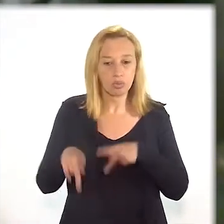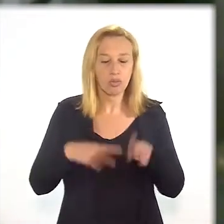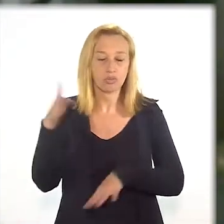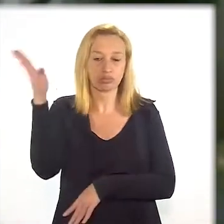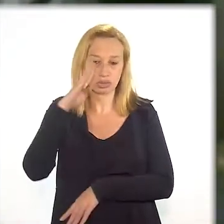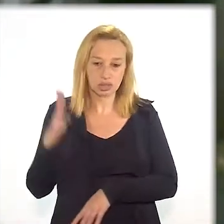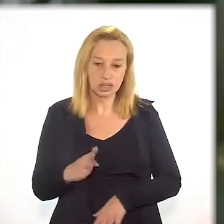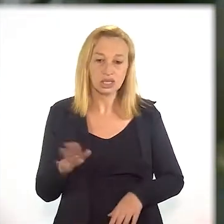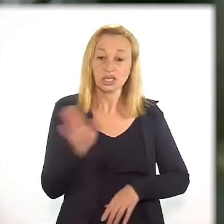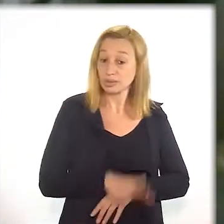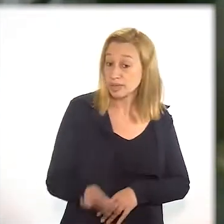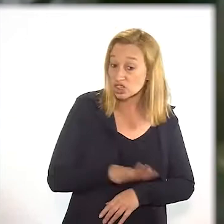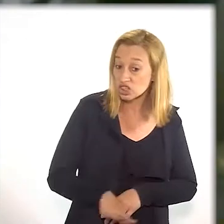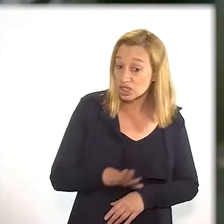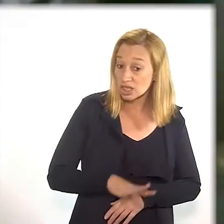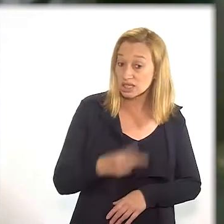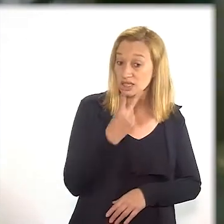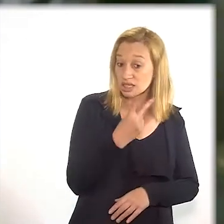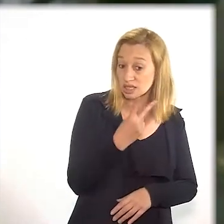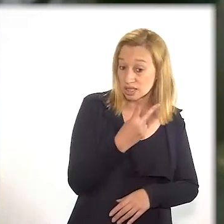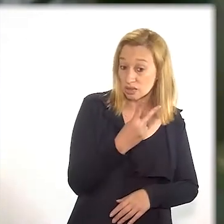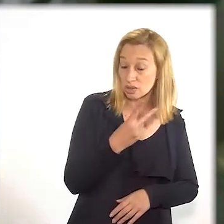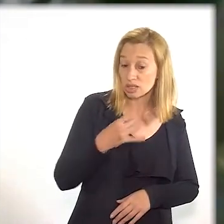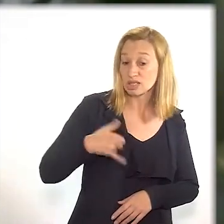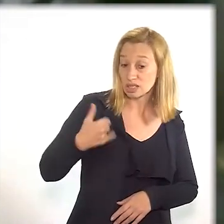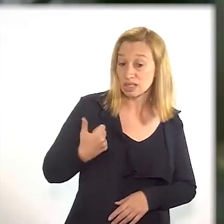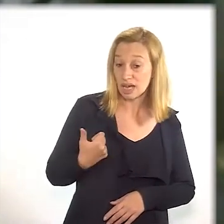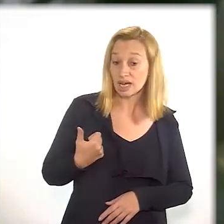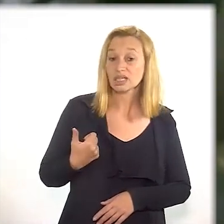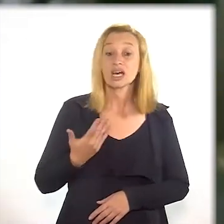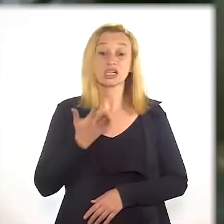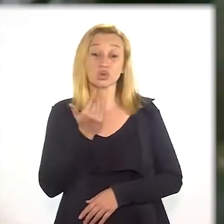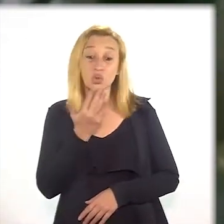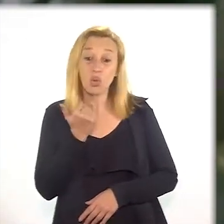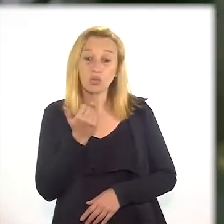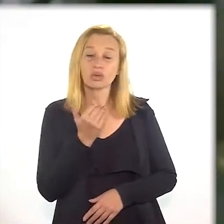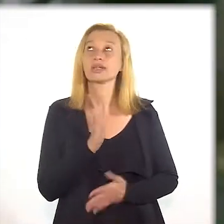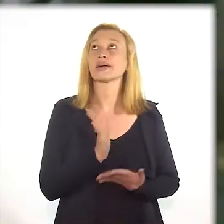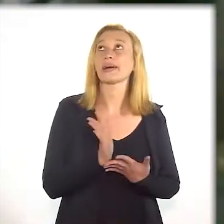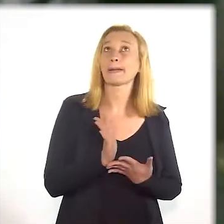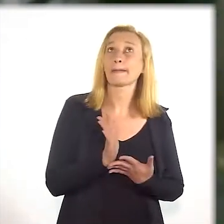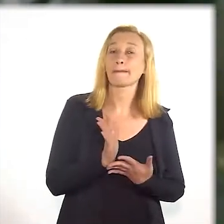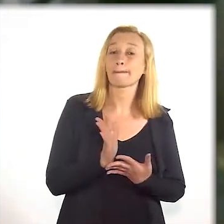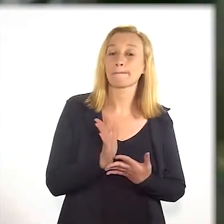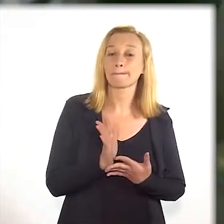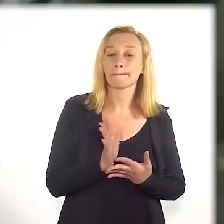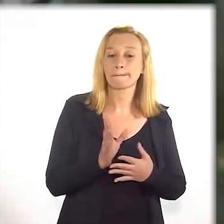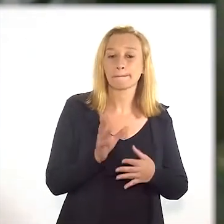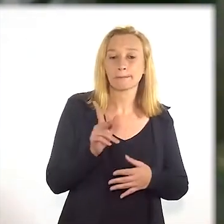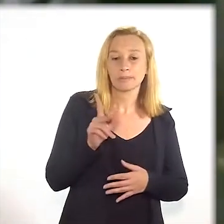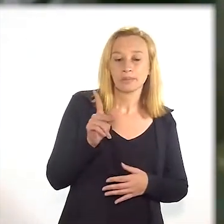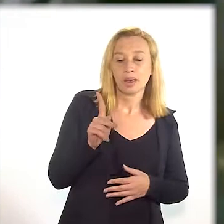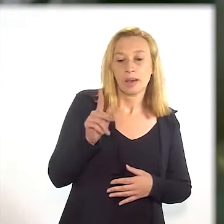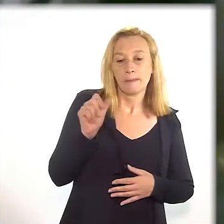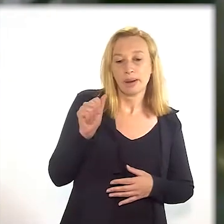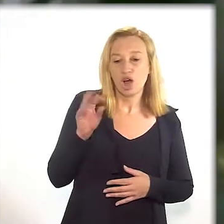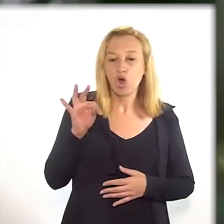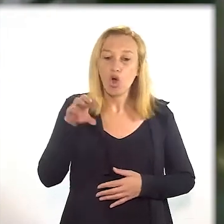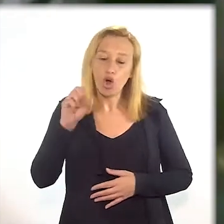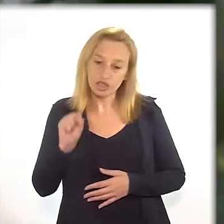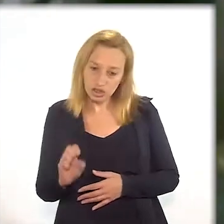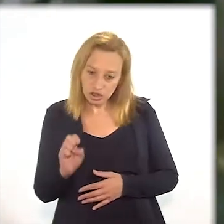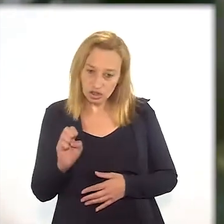guia alimentar para crianças menores de 2 anos, diz que ultraprocessados são esses alimentos que são vindos de pacotes, de